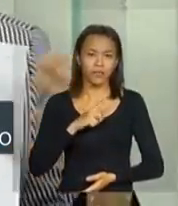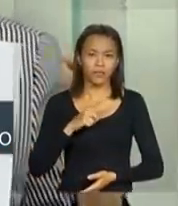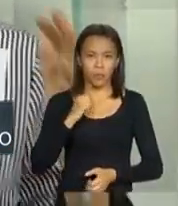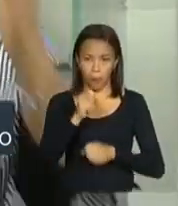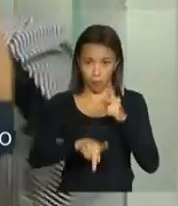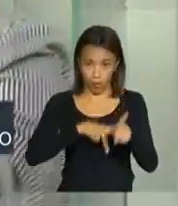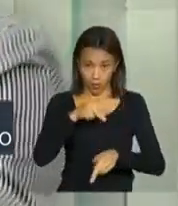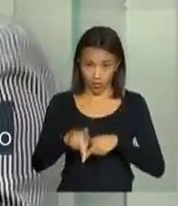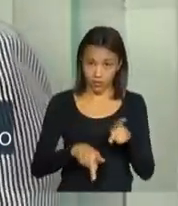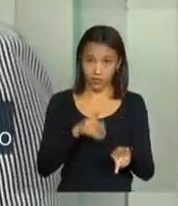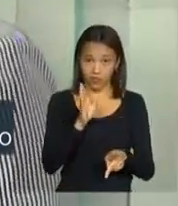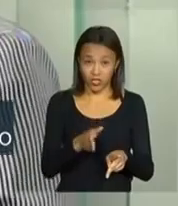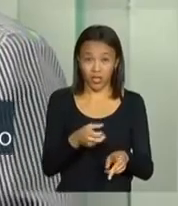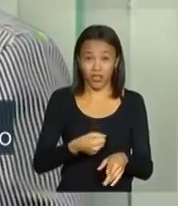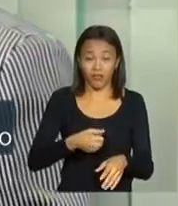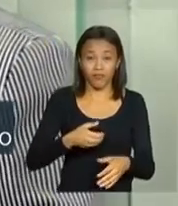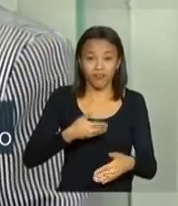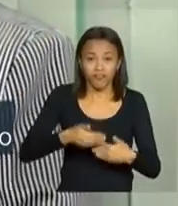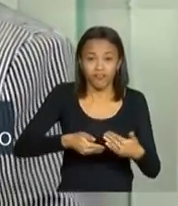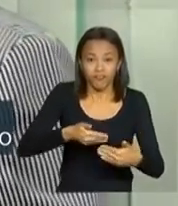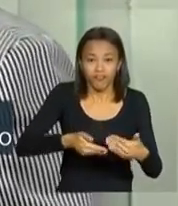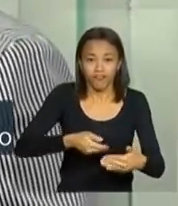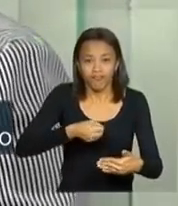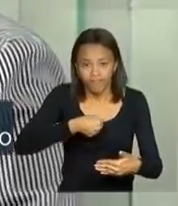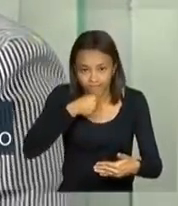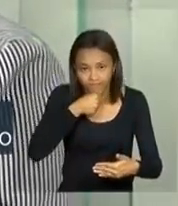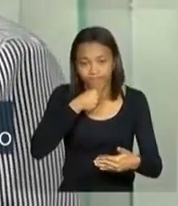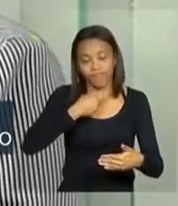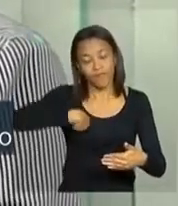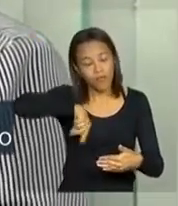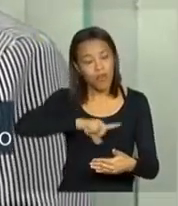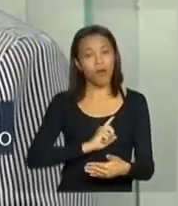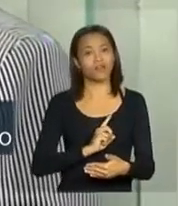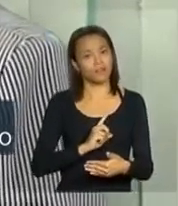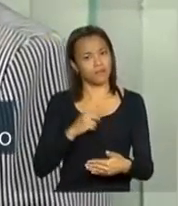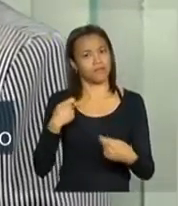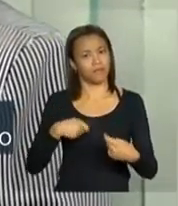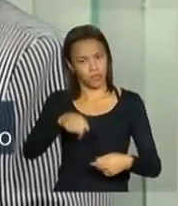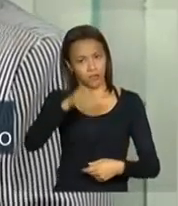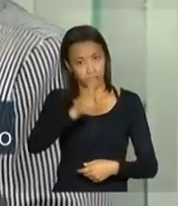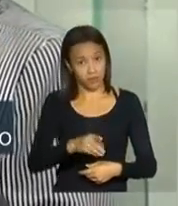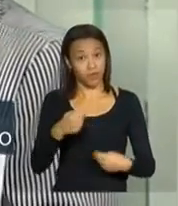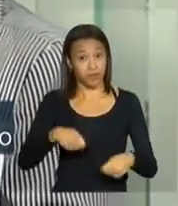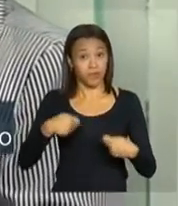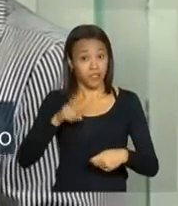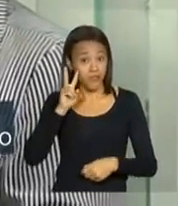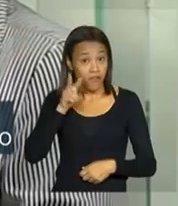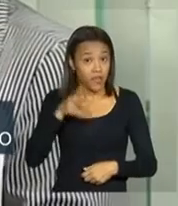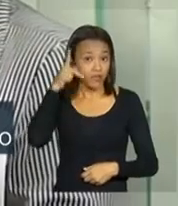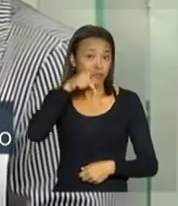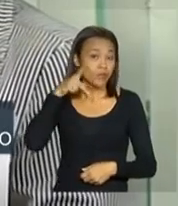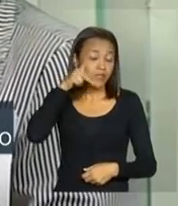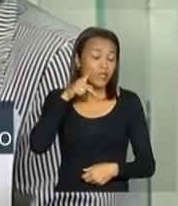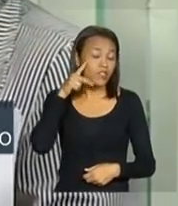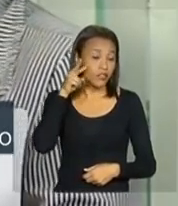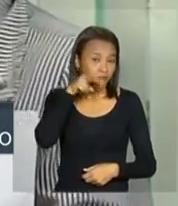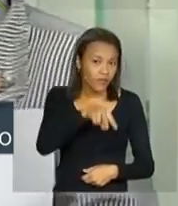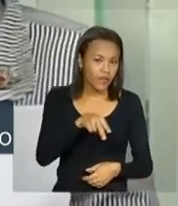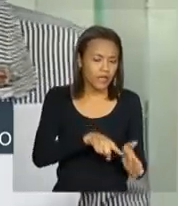em processo de envelhecimento, tem que olhar necessariamente as políticas, estudos